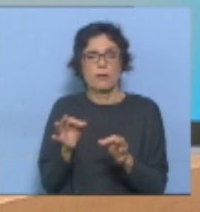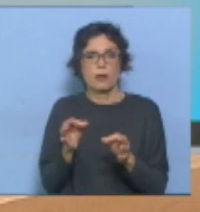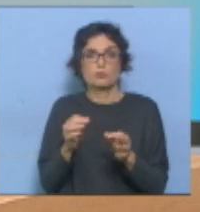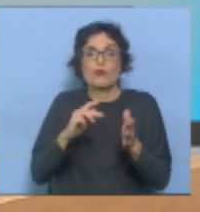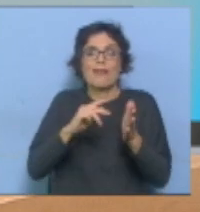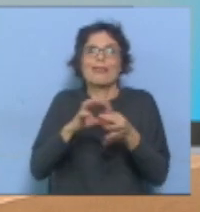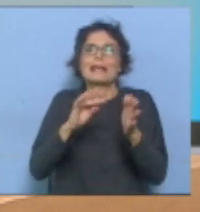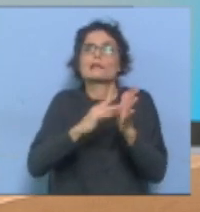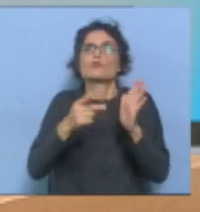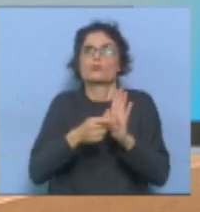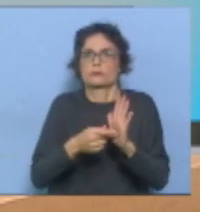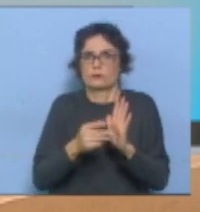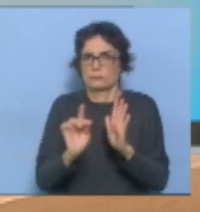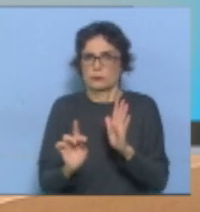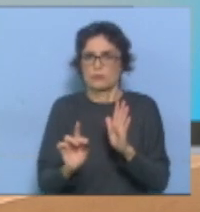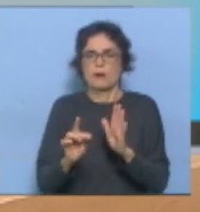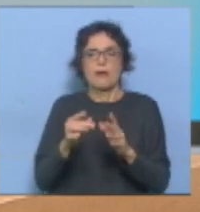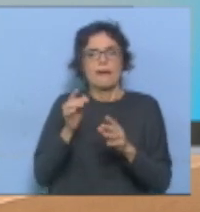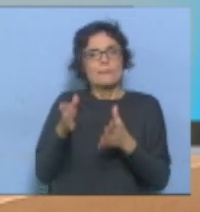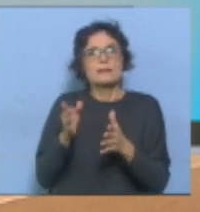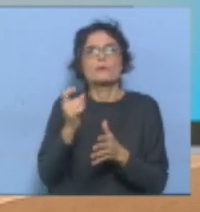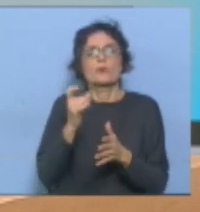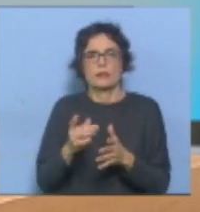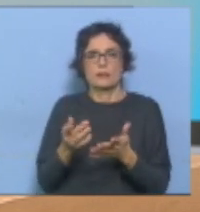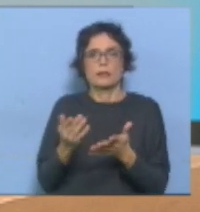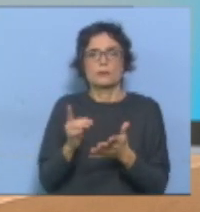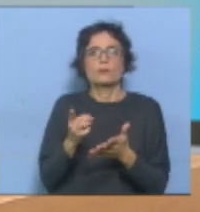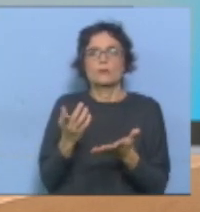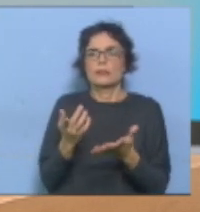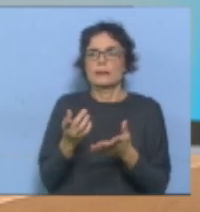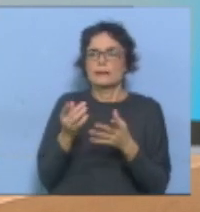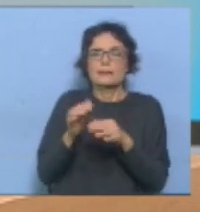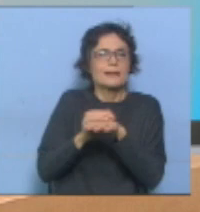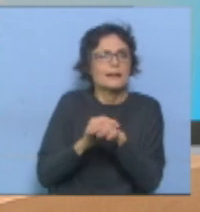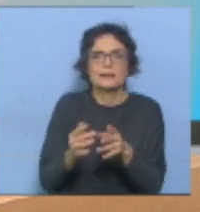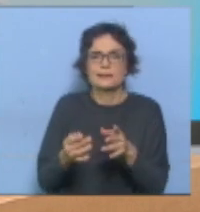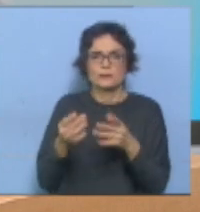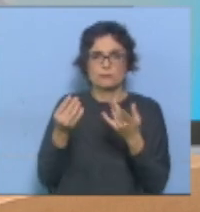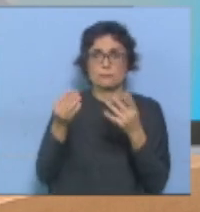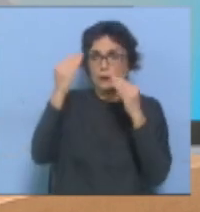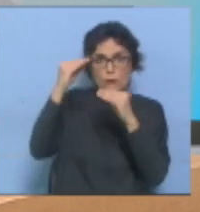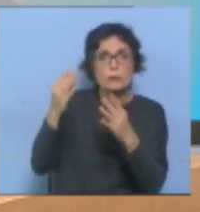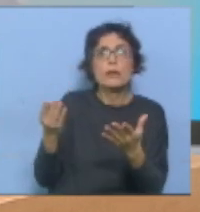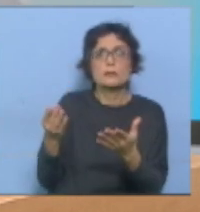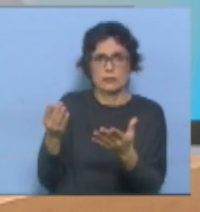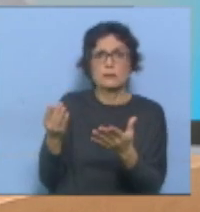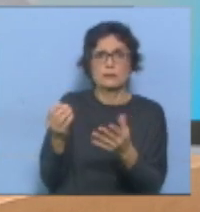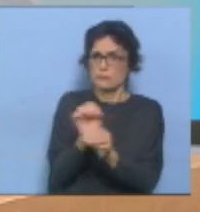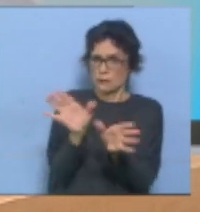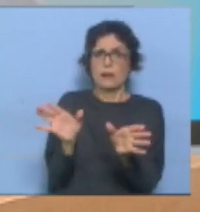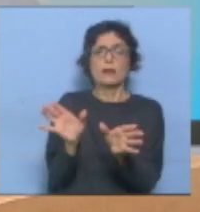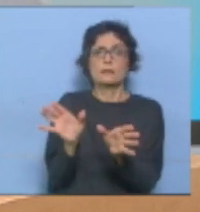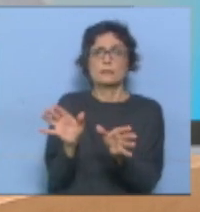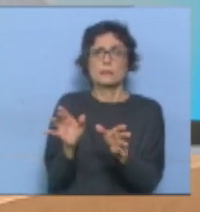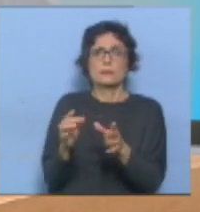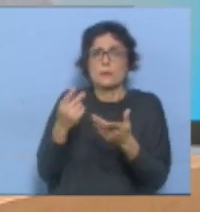técnicos. Precisa de carinho, precisa de educação, como todos, precisa de ser ensinado a fazer determinadas